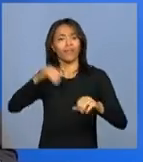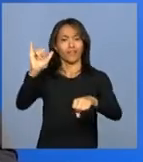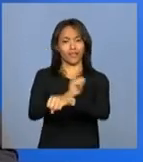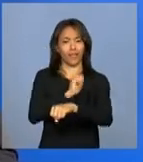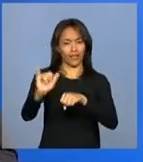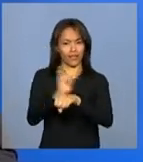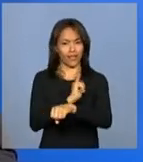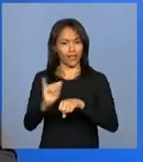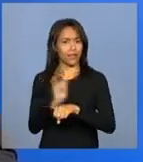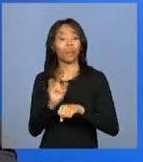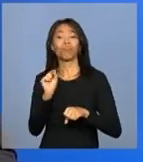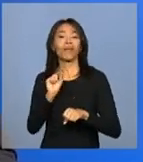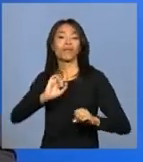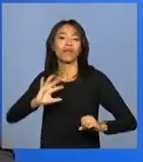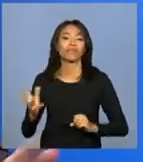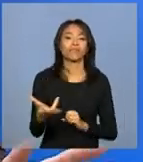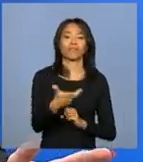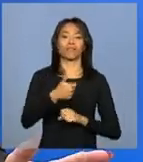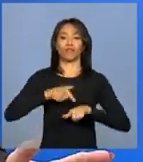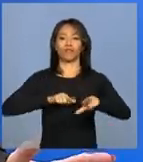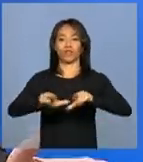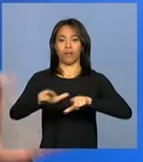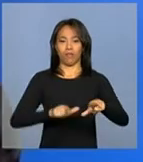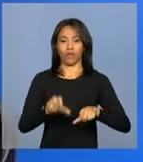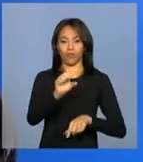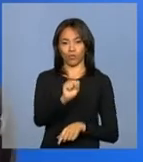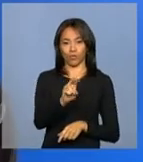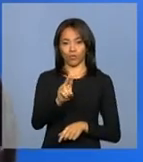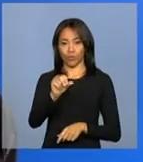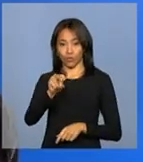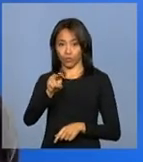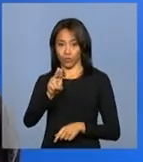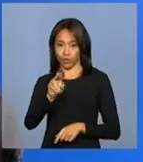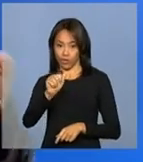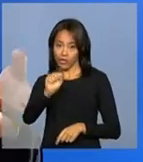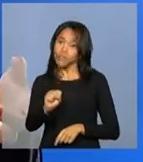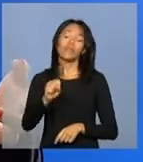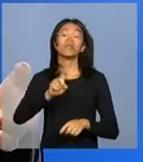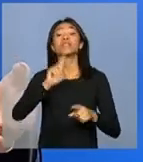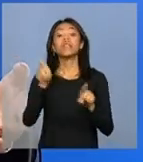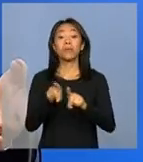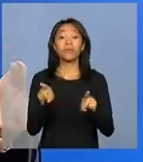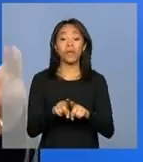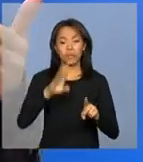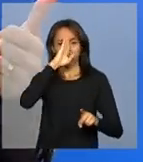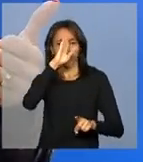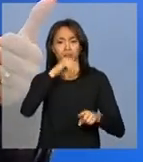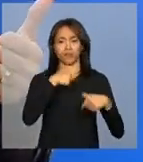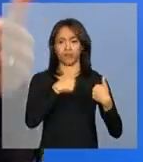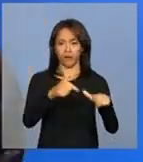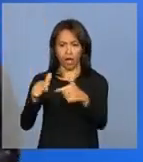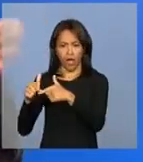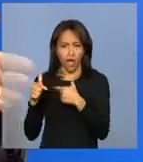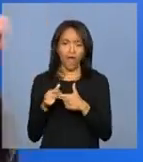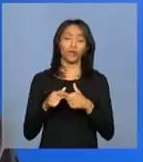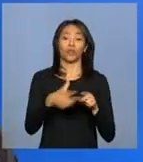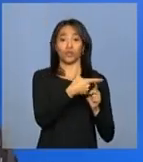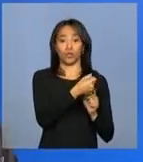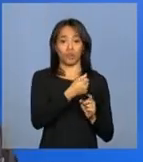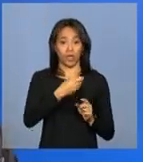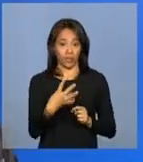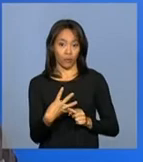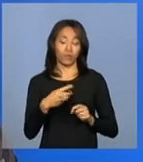para o aprimoramento do suas as prioridades e metas específicas para a gestão Municipal entre